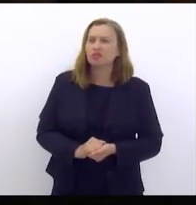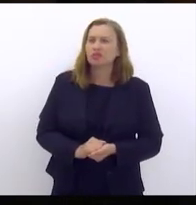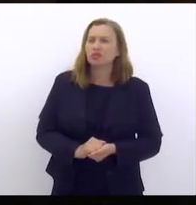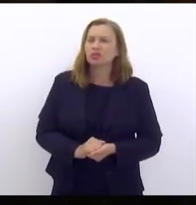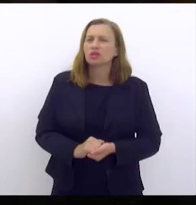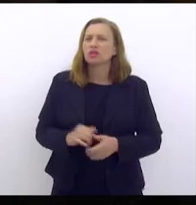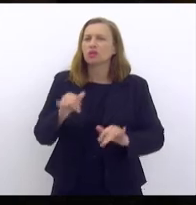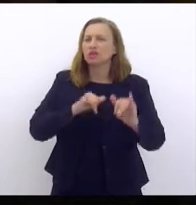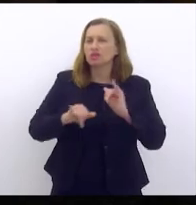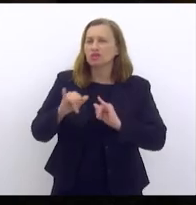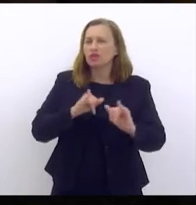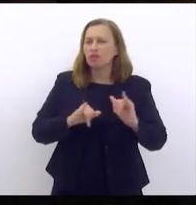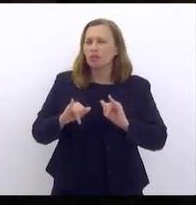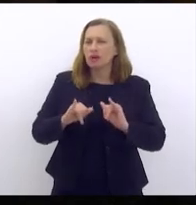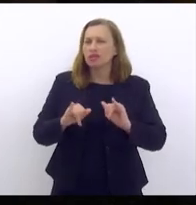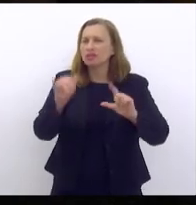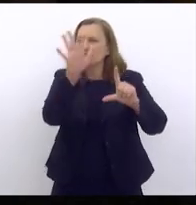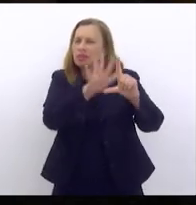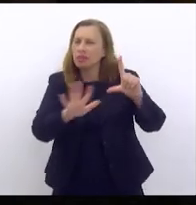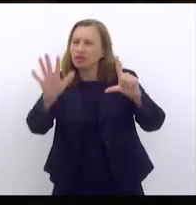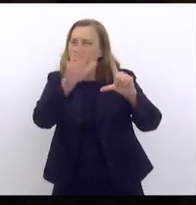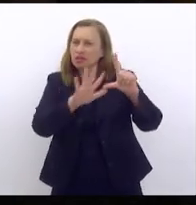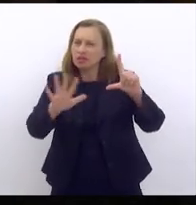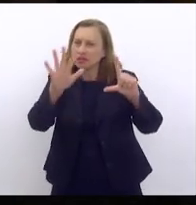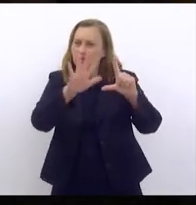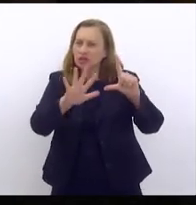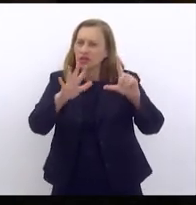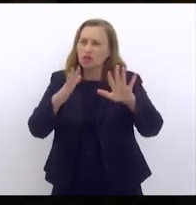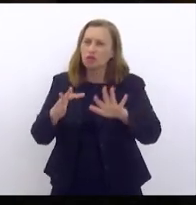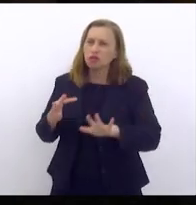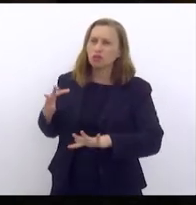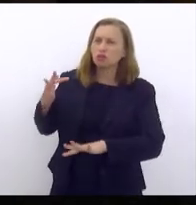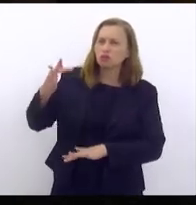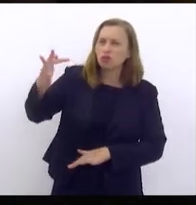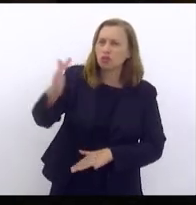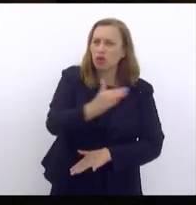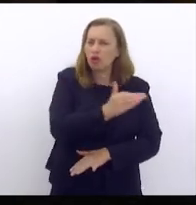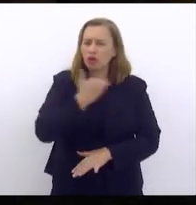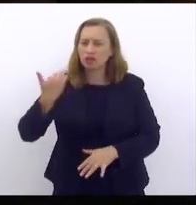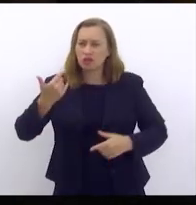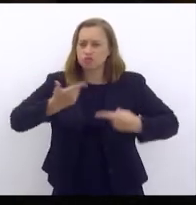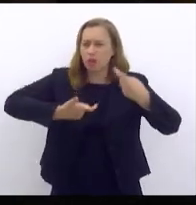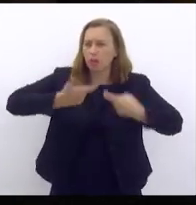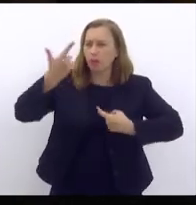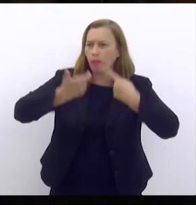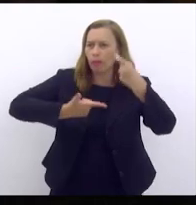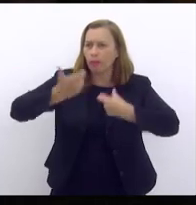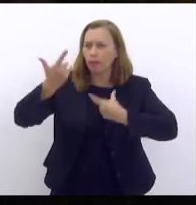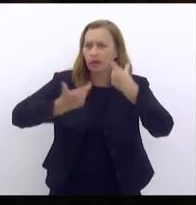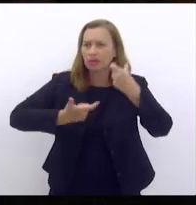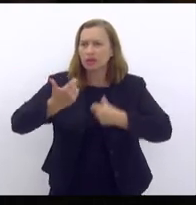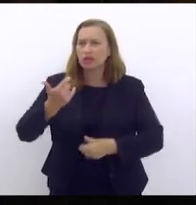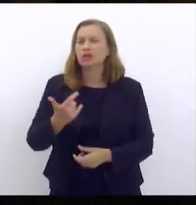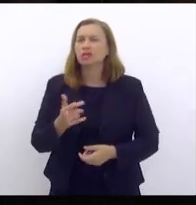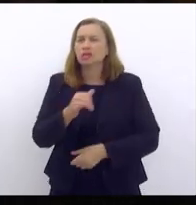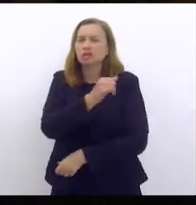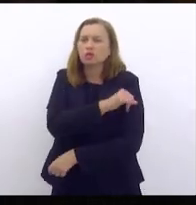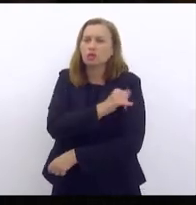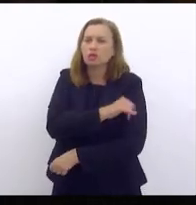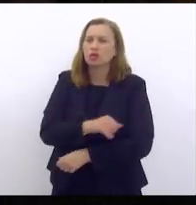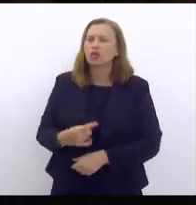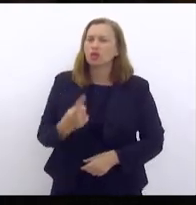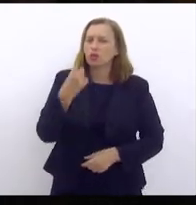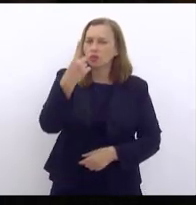os dados da plataforma Futuro Exterminado do Fogo Cruzado, no Grande Rio, uma criança